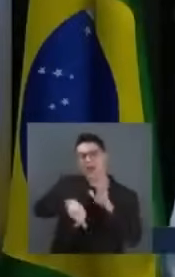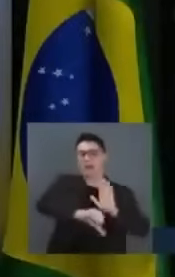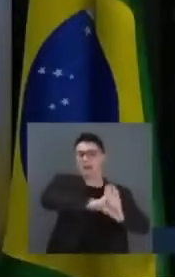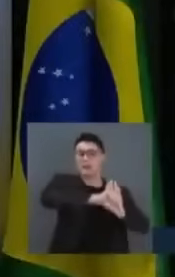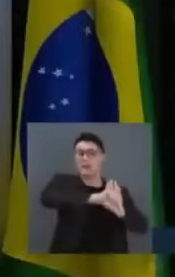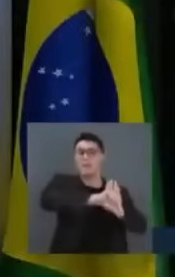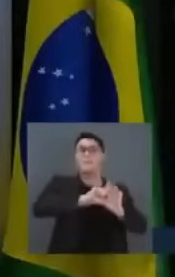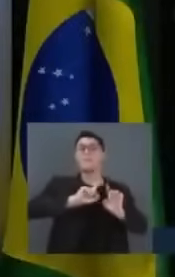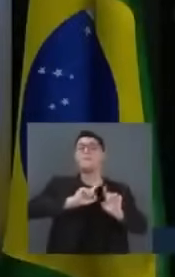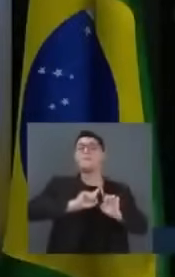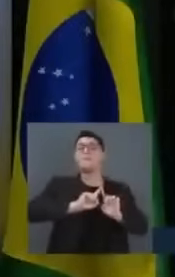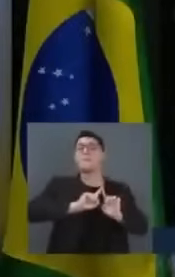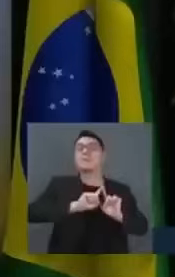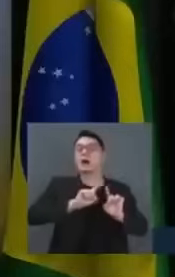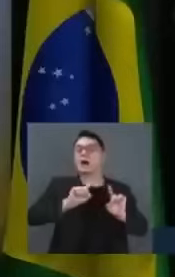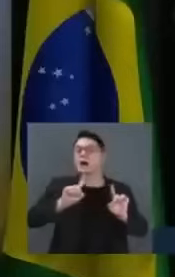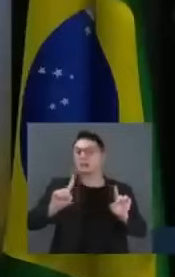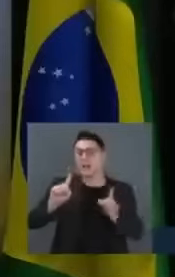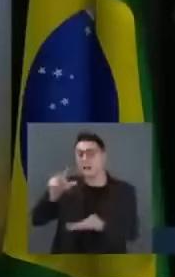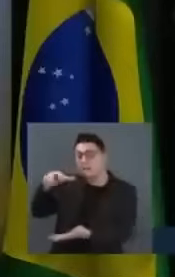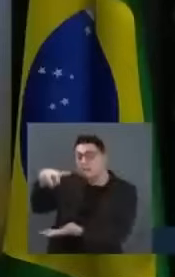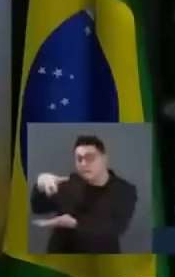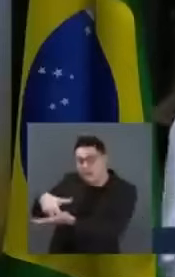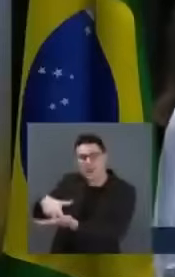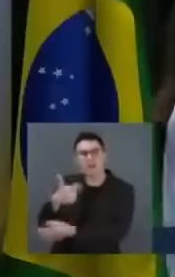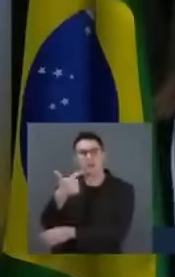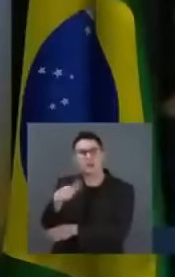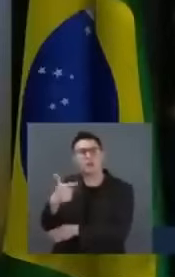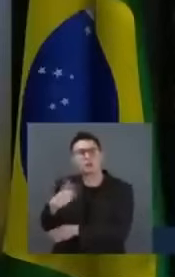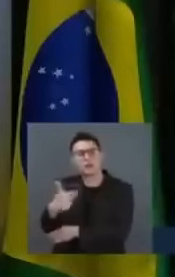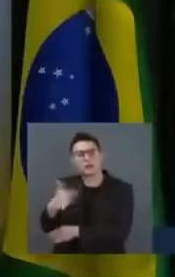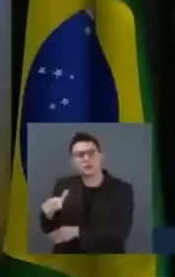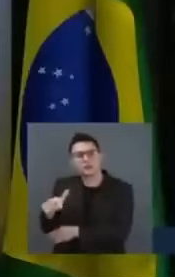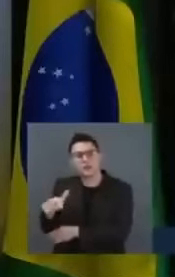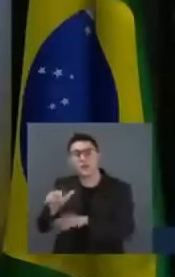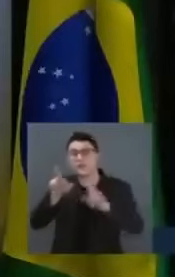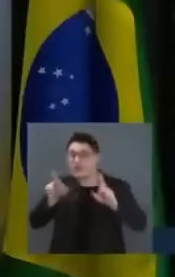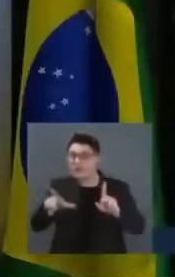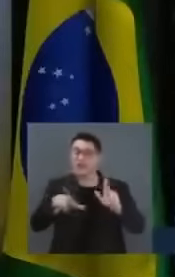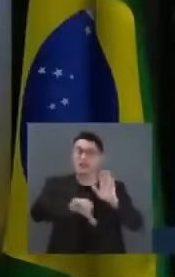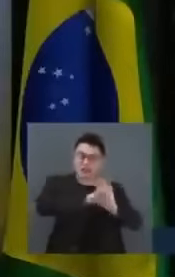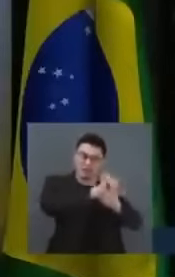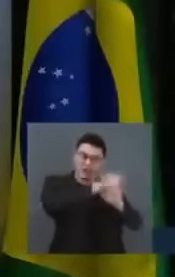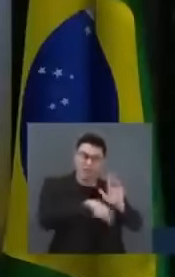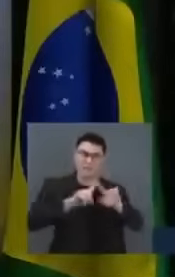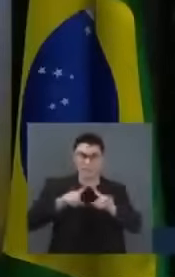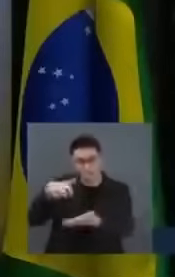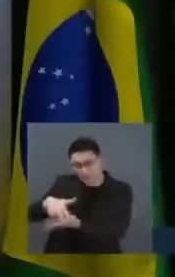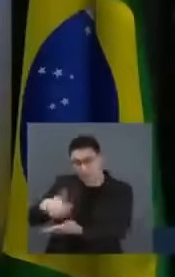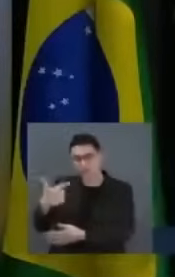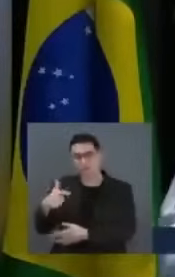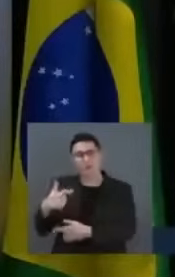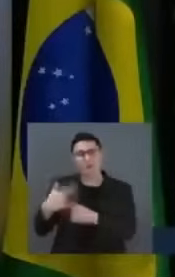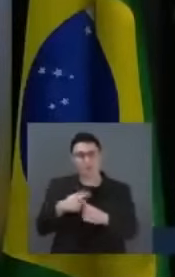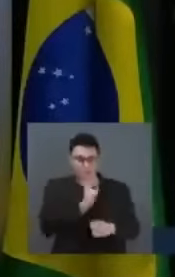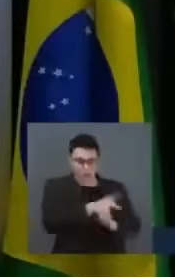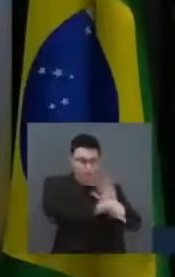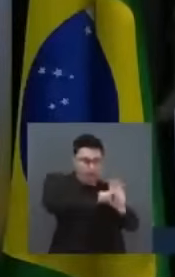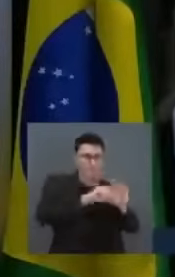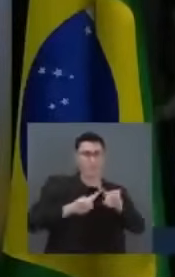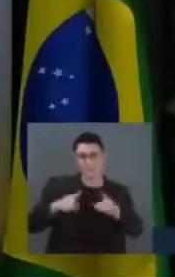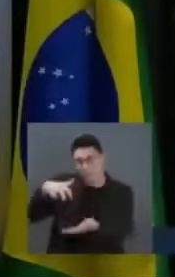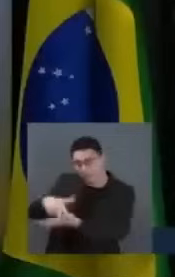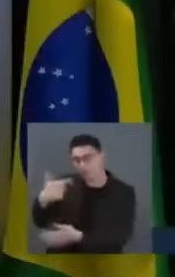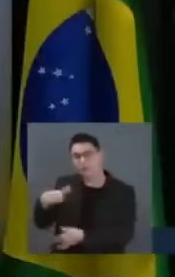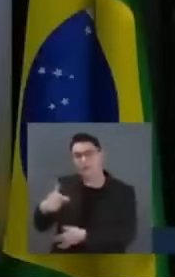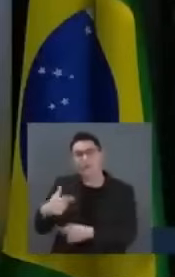se penaliza porque a violência, não se penaliza, é diferente. Continua cometendo um crime, mas não se penaliza